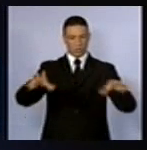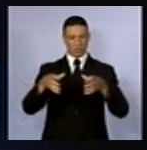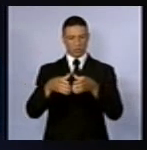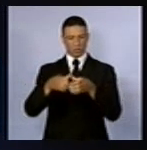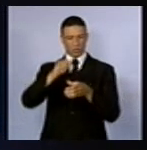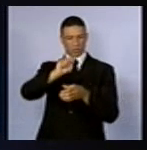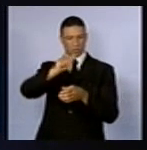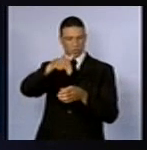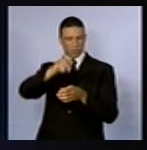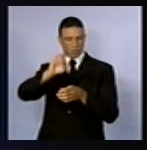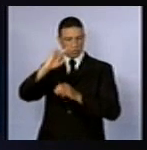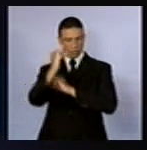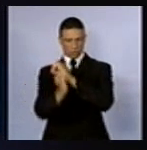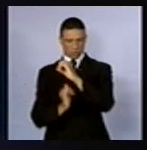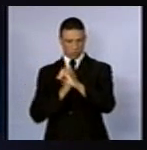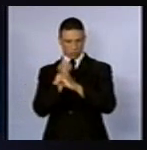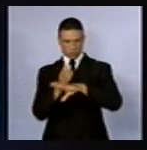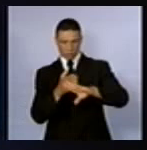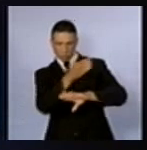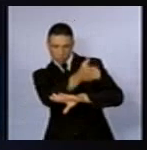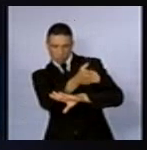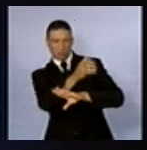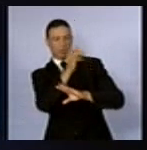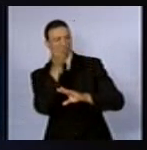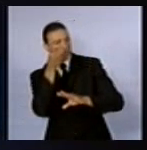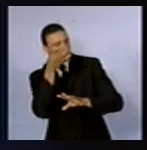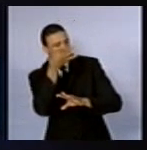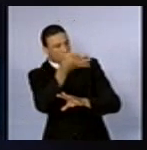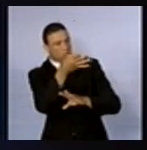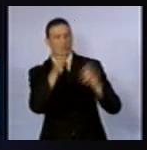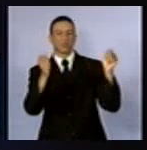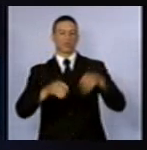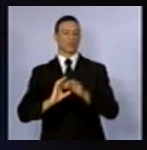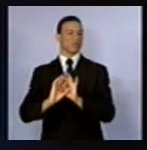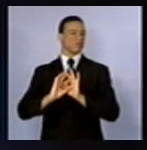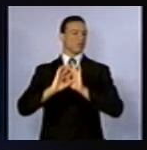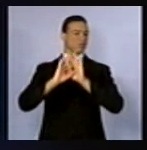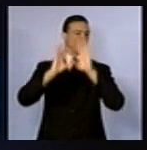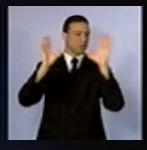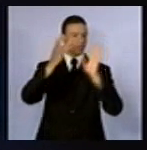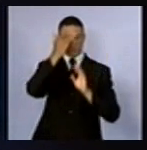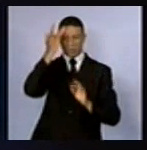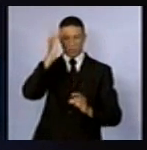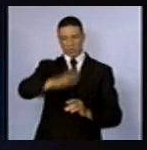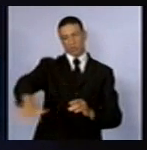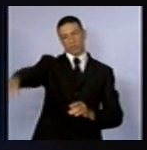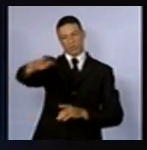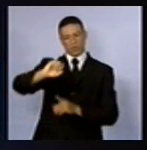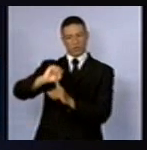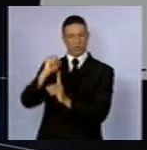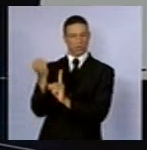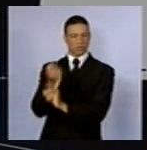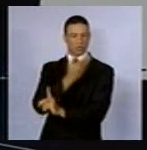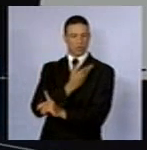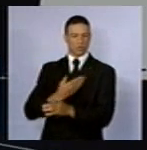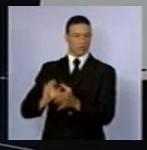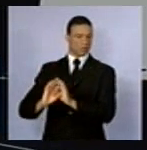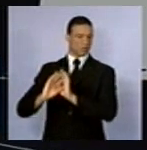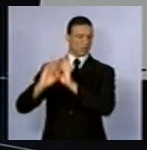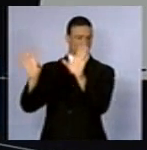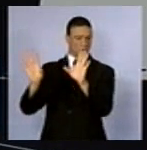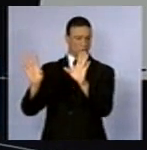pela anel no site da Anel na internet e estão para disponíveis para consulta pública só só para